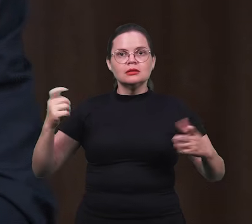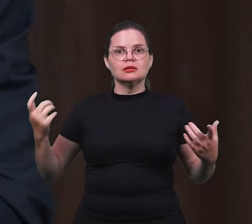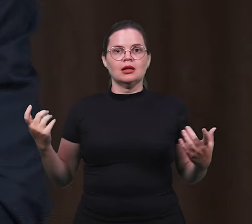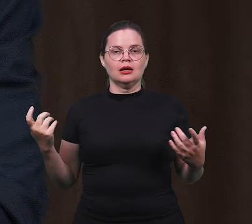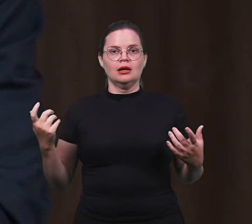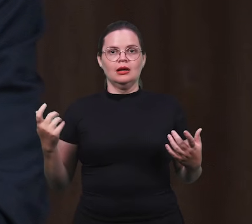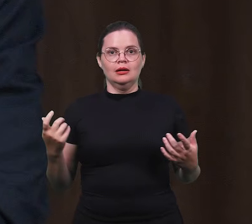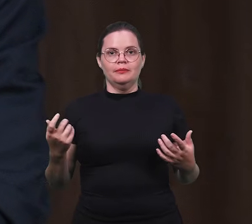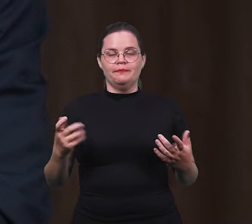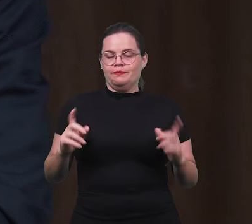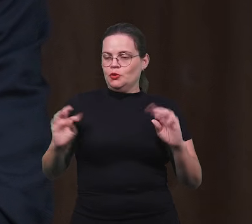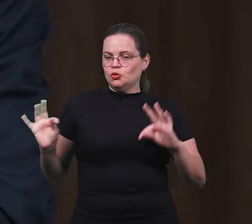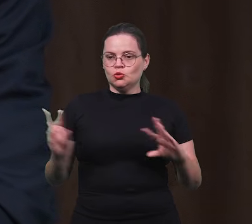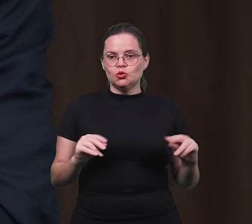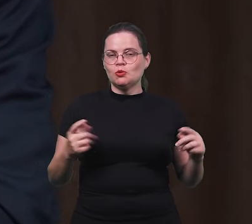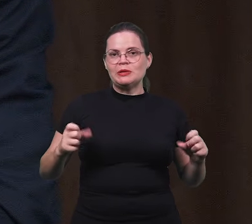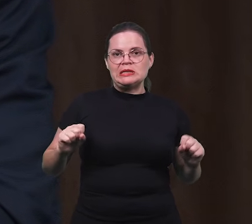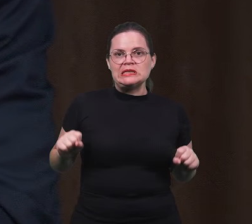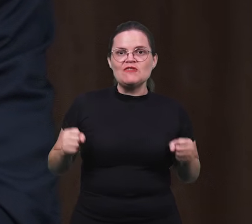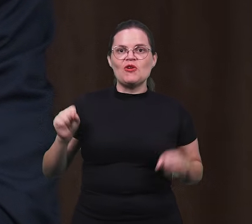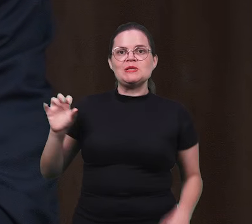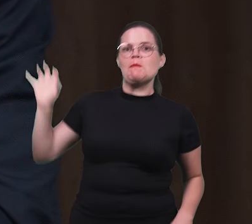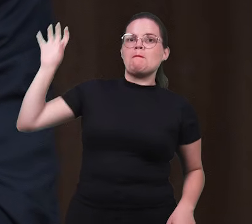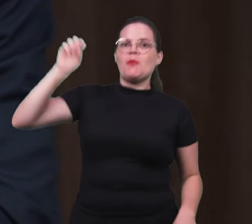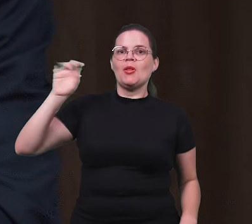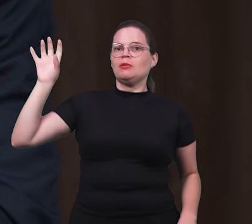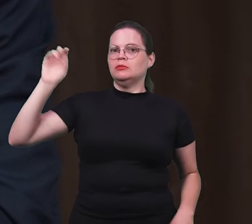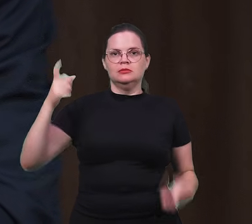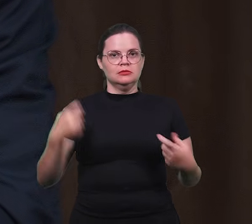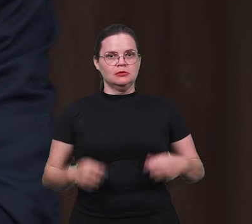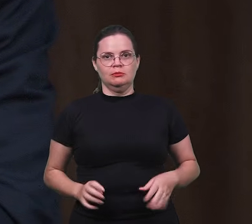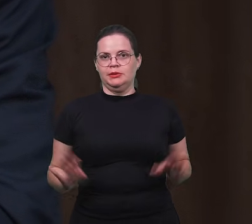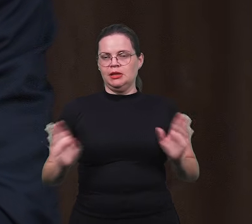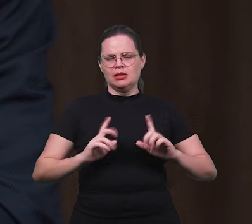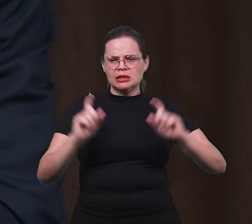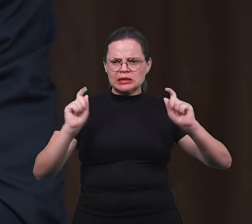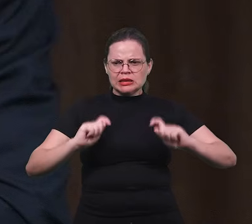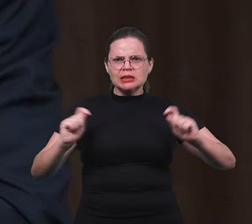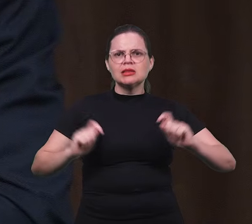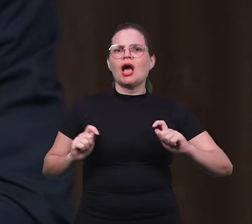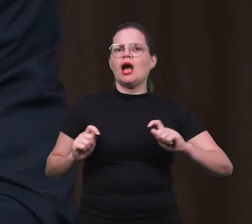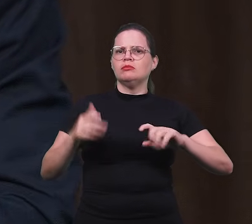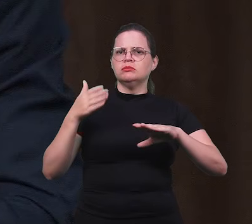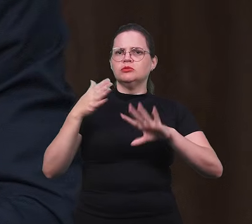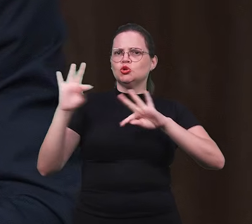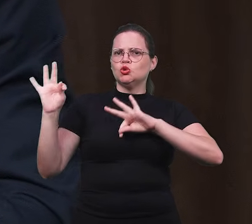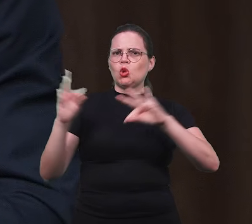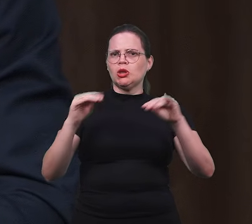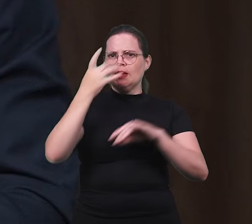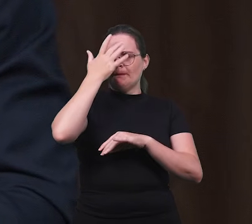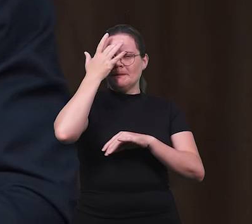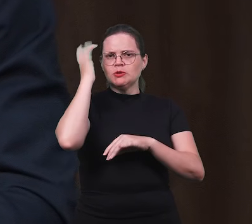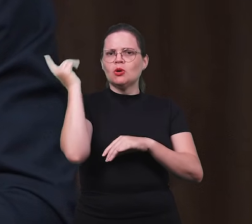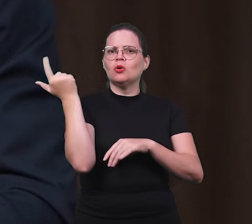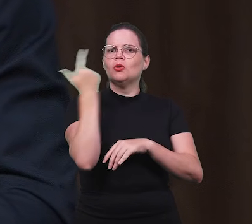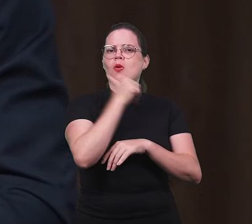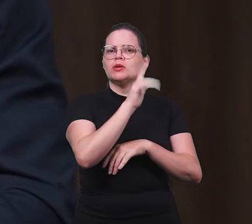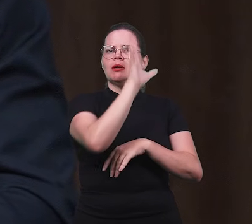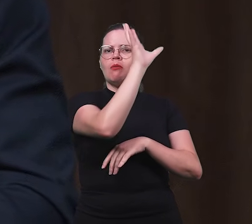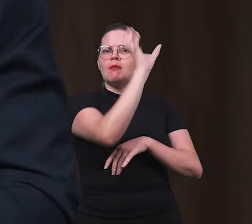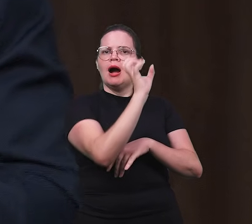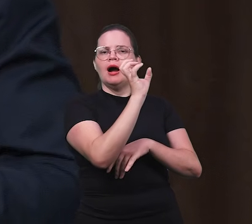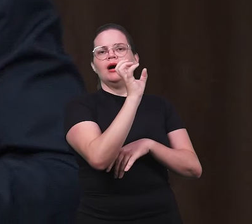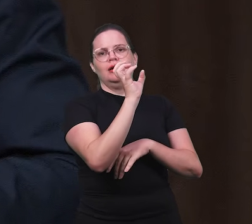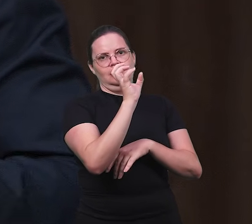Ou seja, ela é colocada a uma altura que ela fica acessível a todos. A colher o fruto